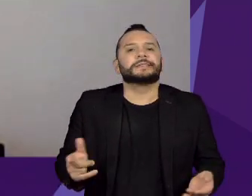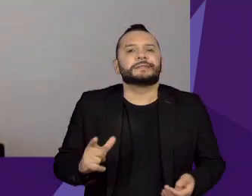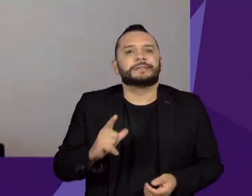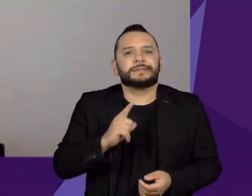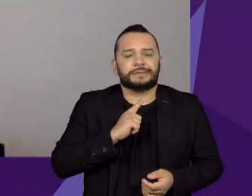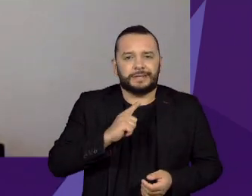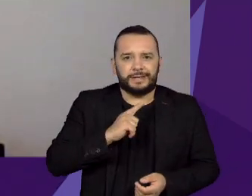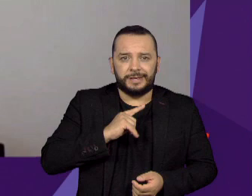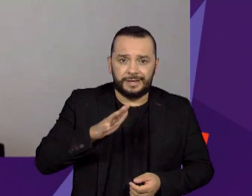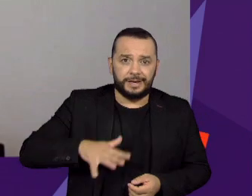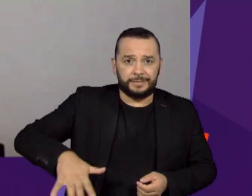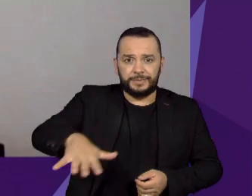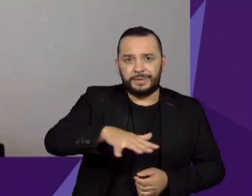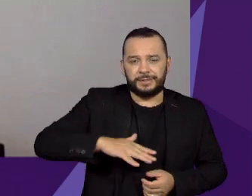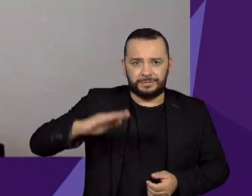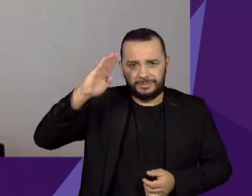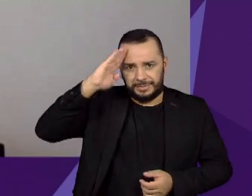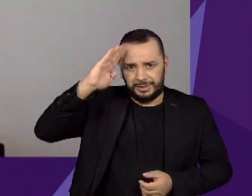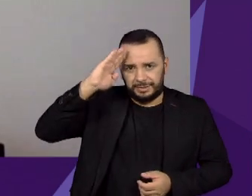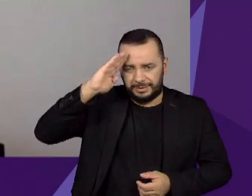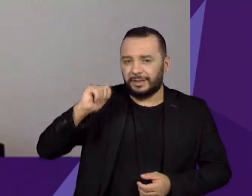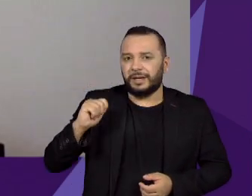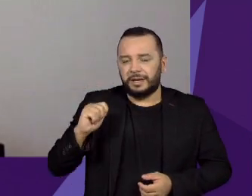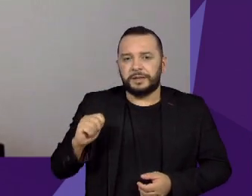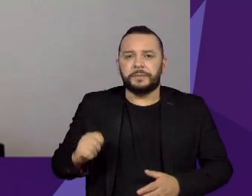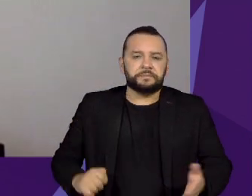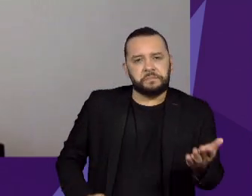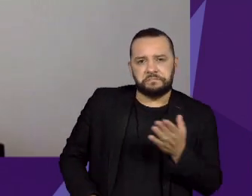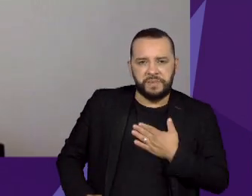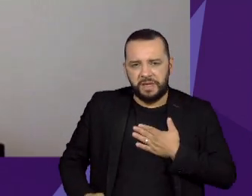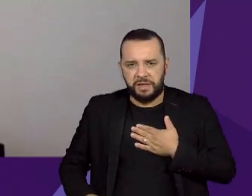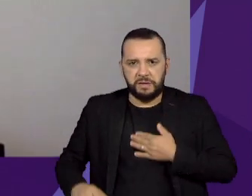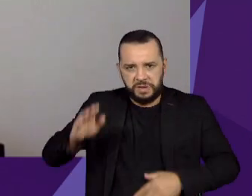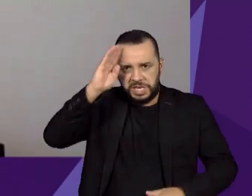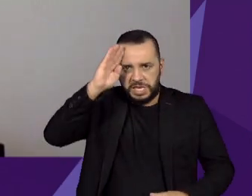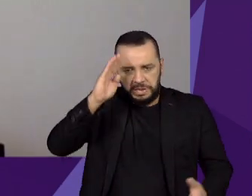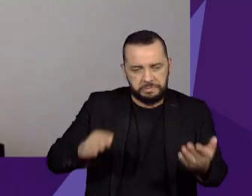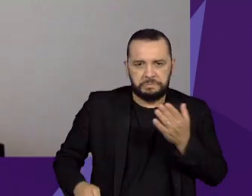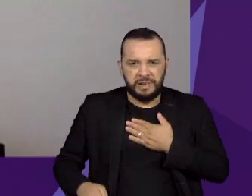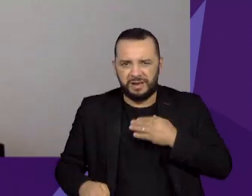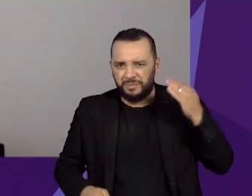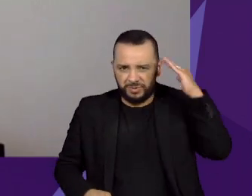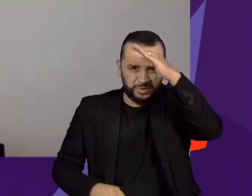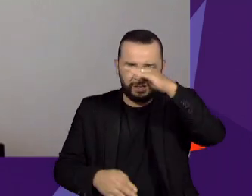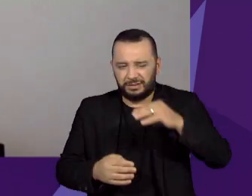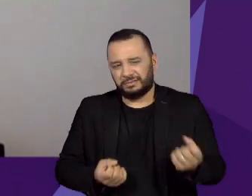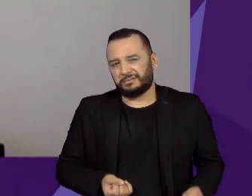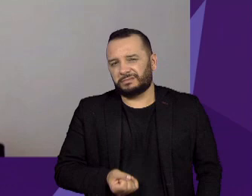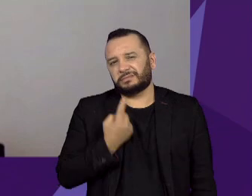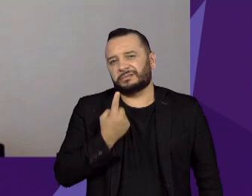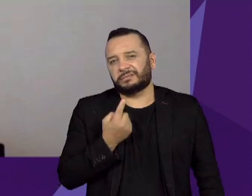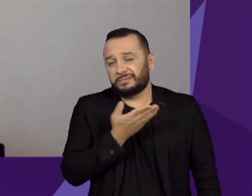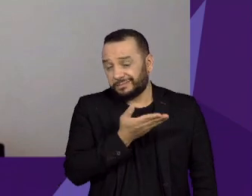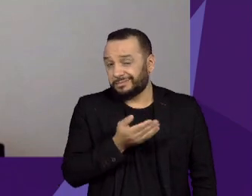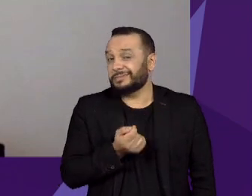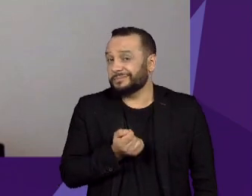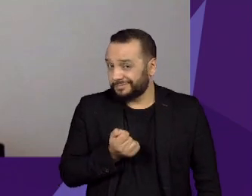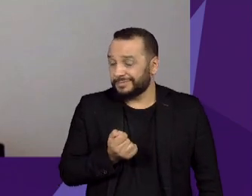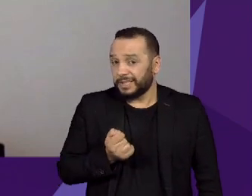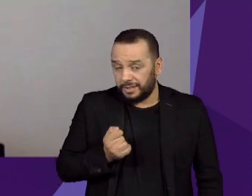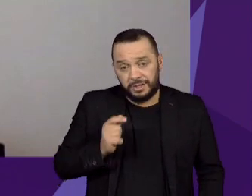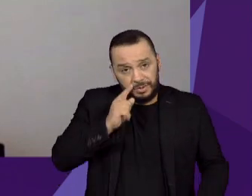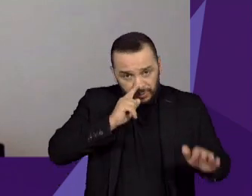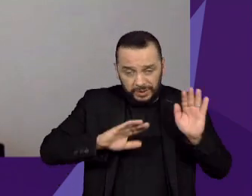do ambiente militar, do ambiente de exército. Aquilo ali foi um tom acima e teve que ter